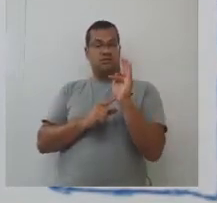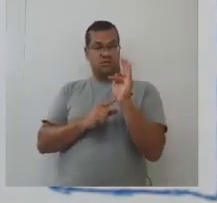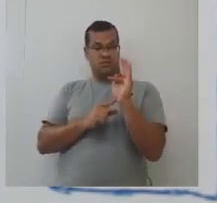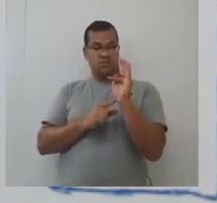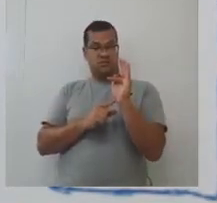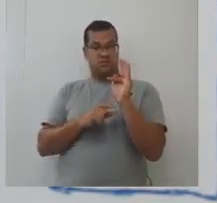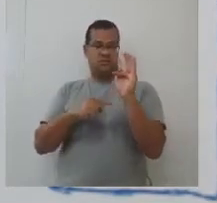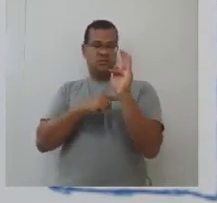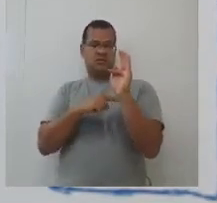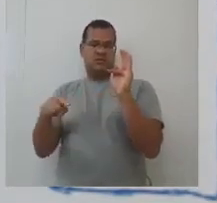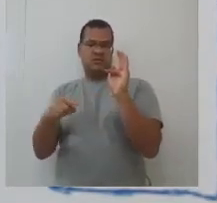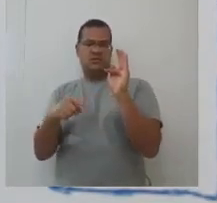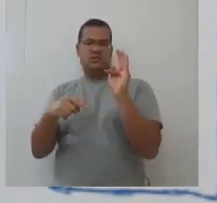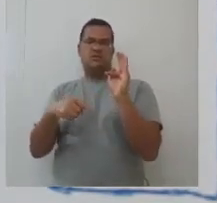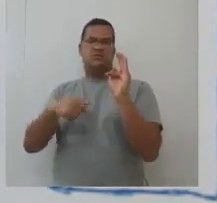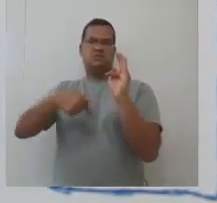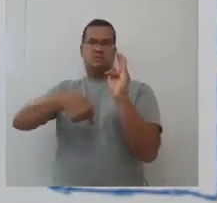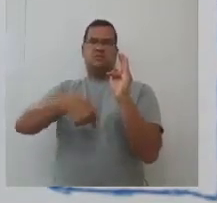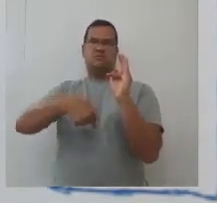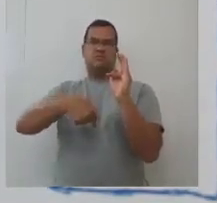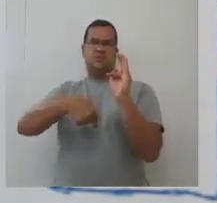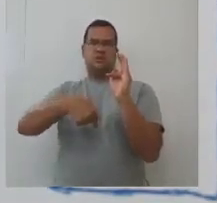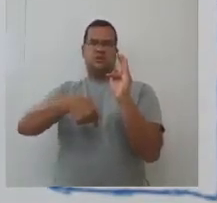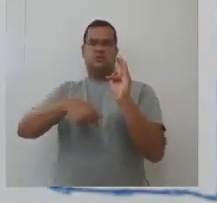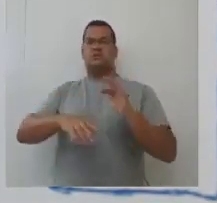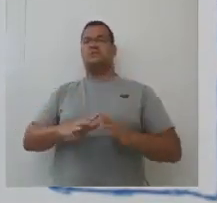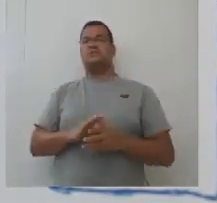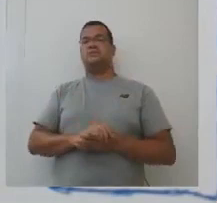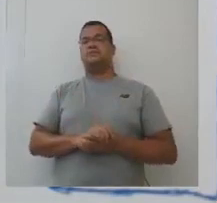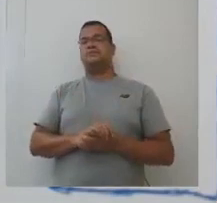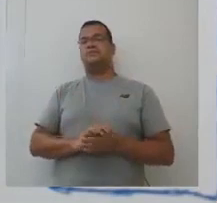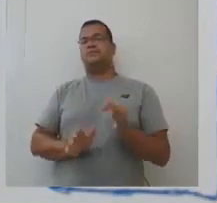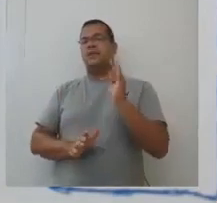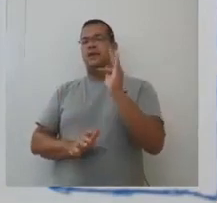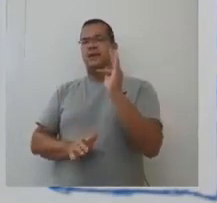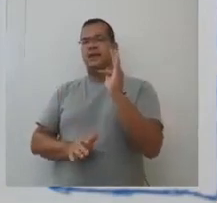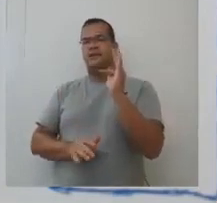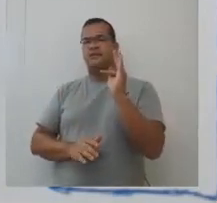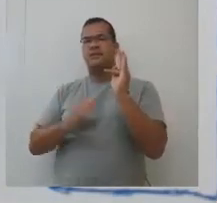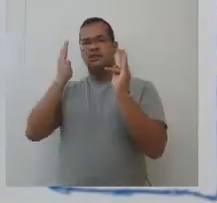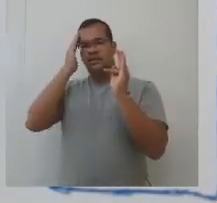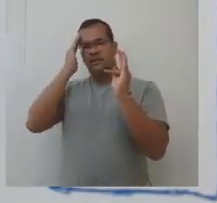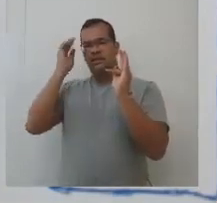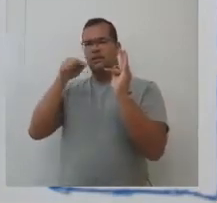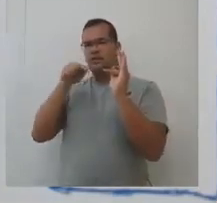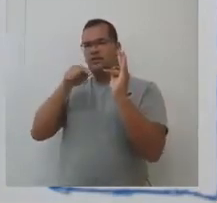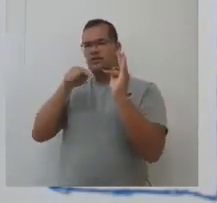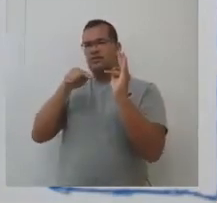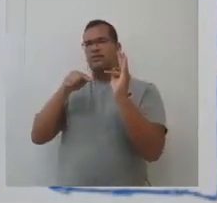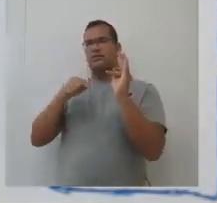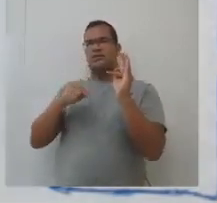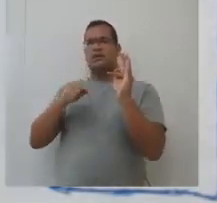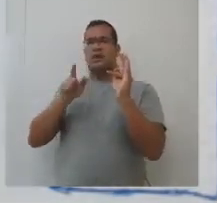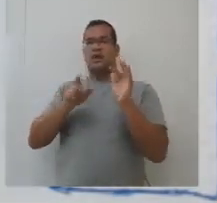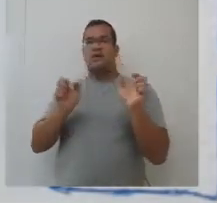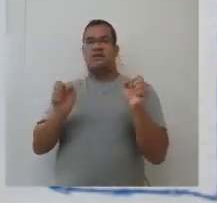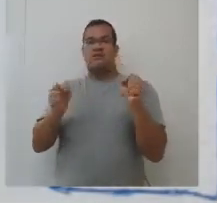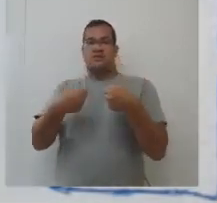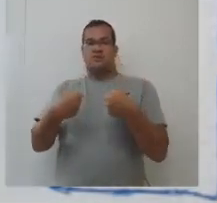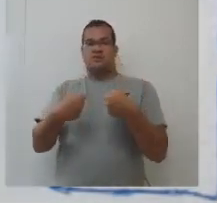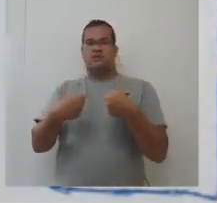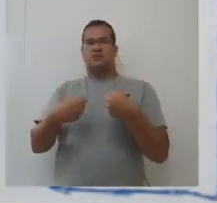dividido pela carga. Onde tiver F, tu entende que é